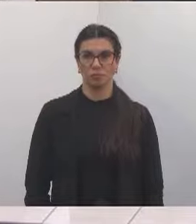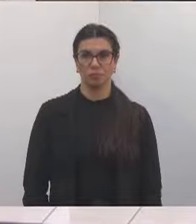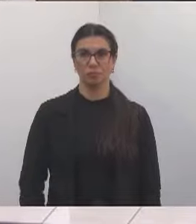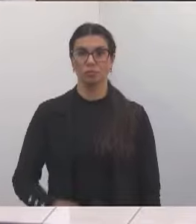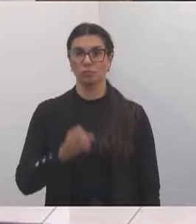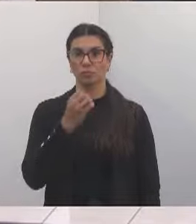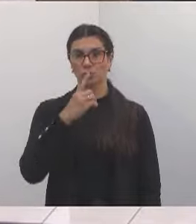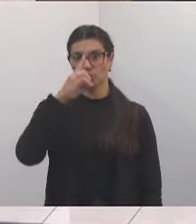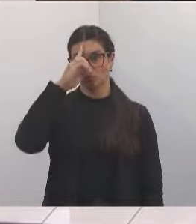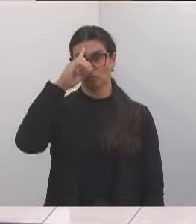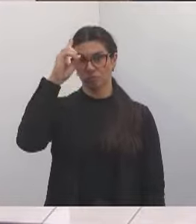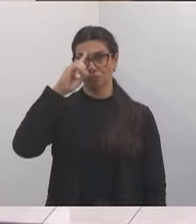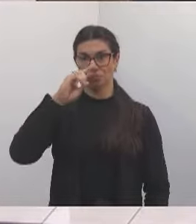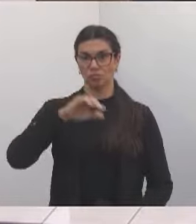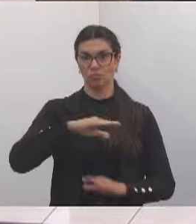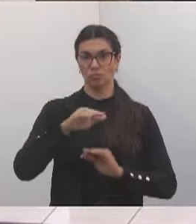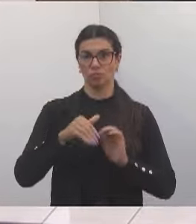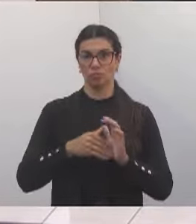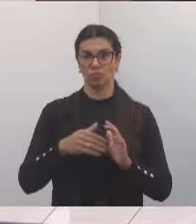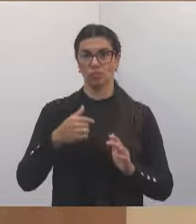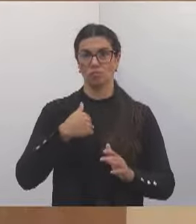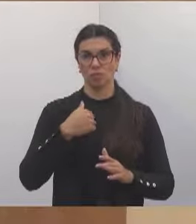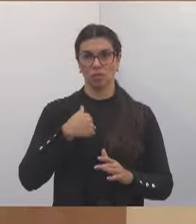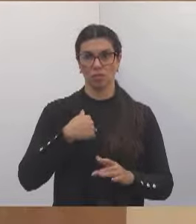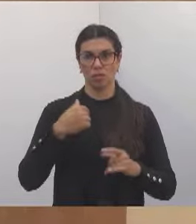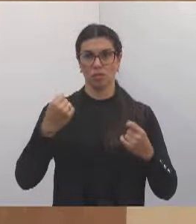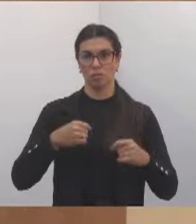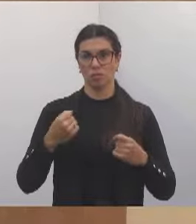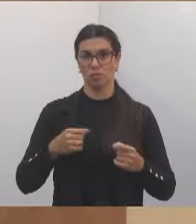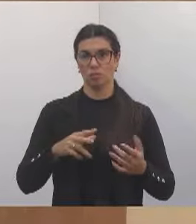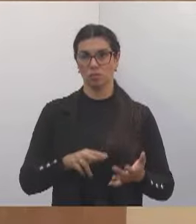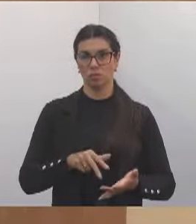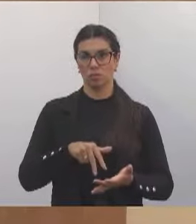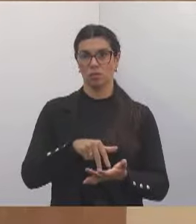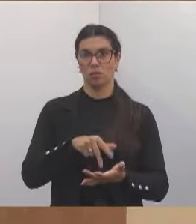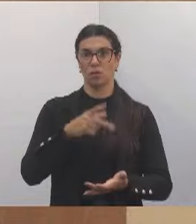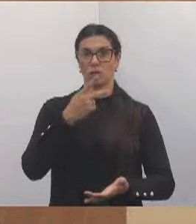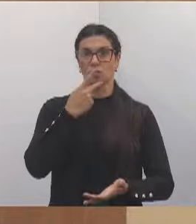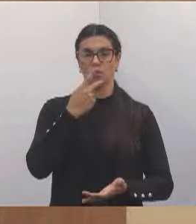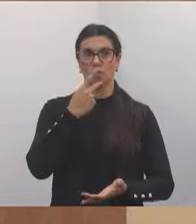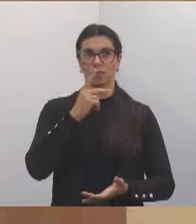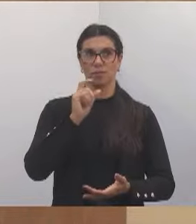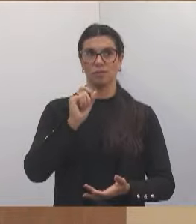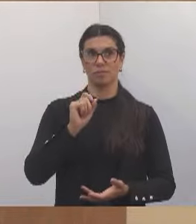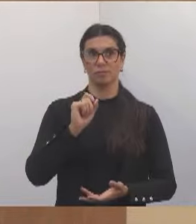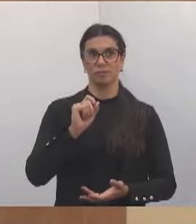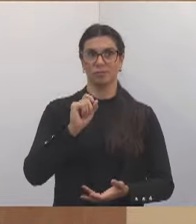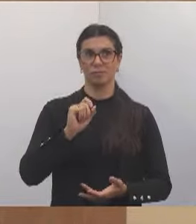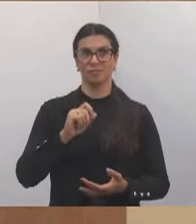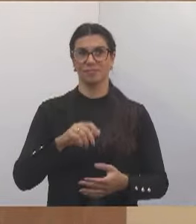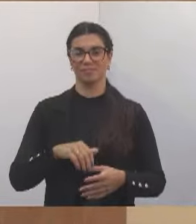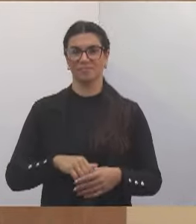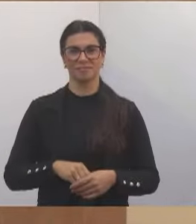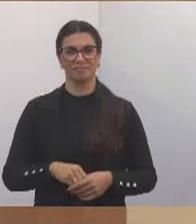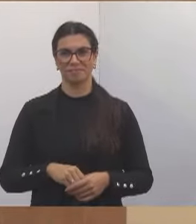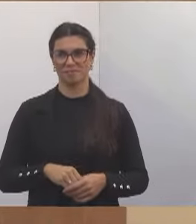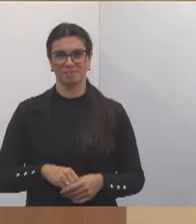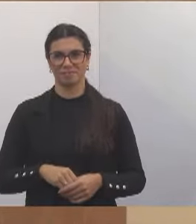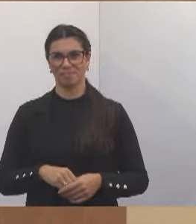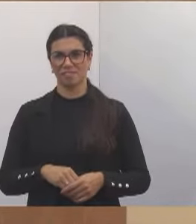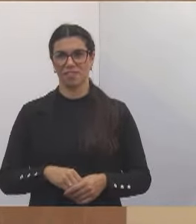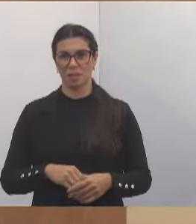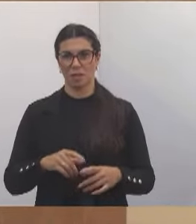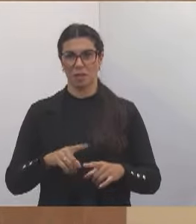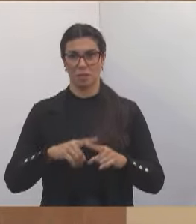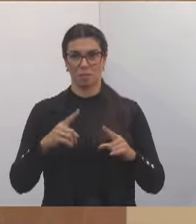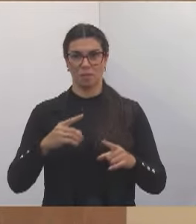Bom dia, eu não poderia deixar de não subir aqui. Apesar de eu não estar na ocasião, e foi o